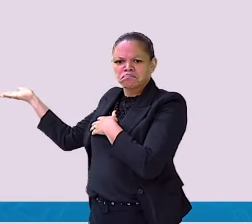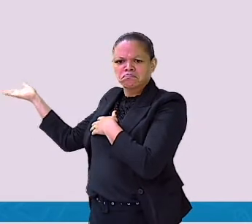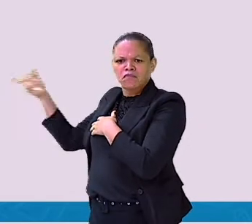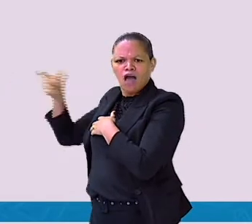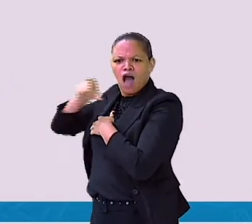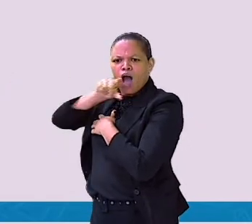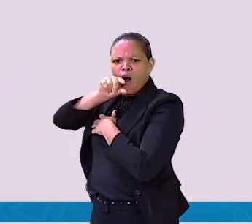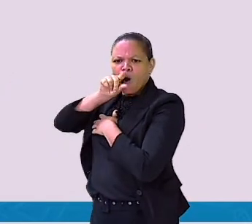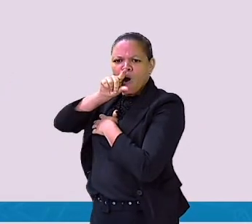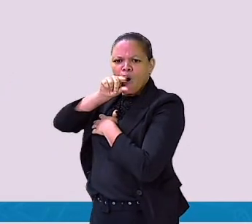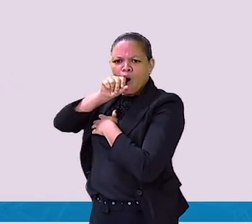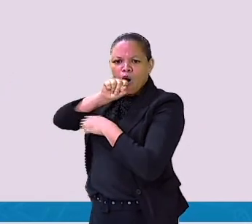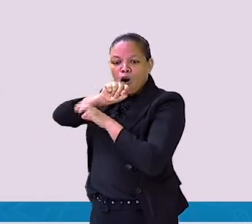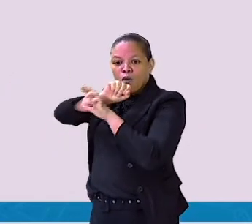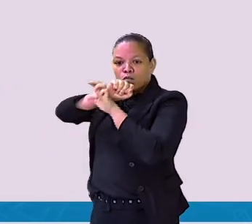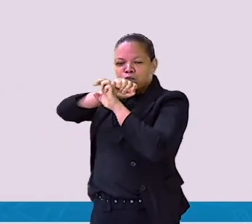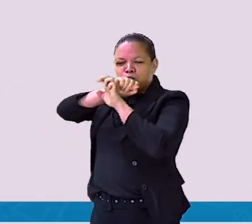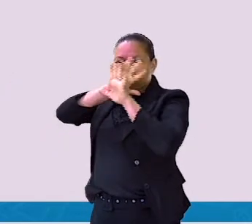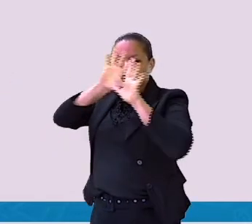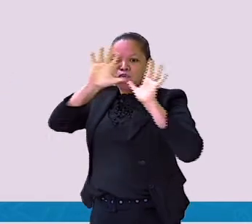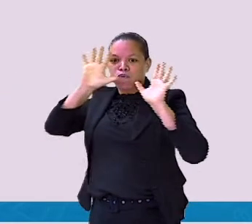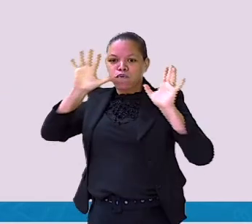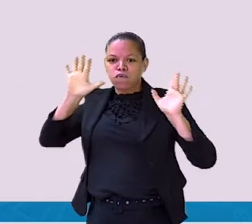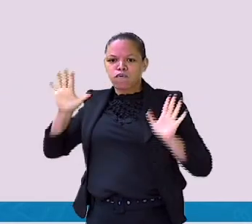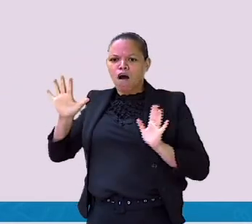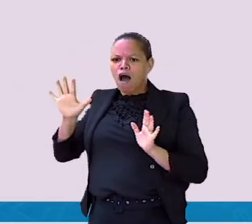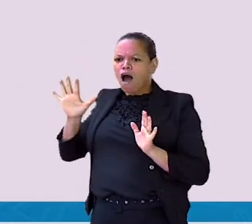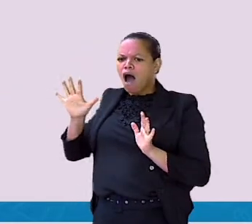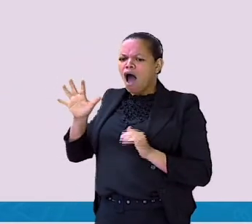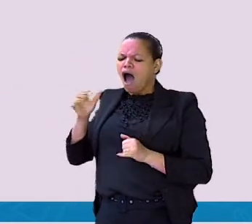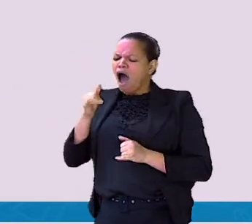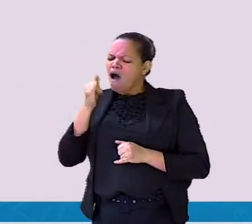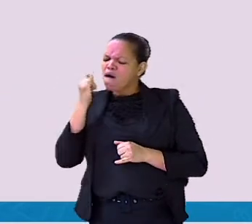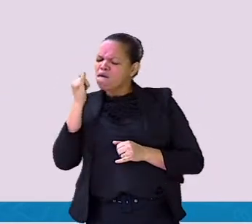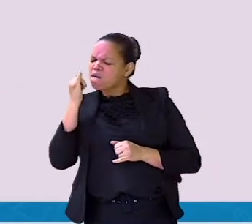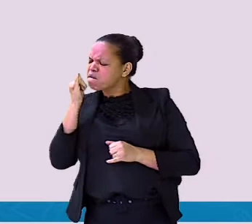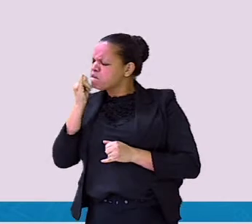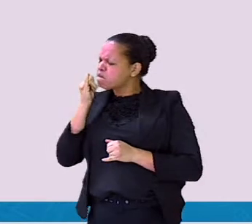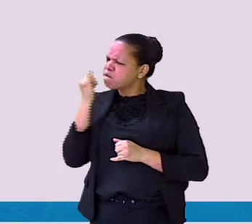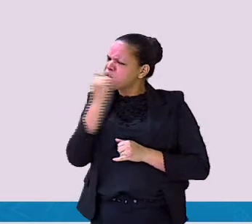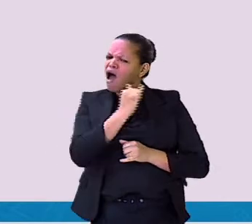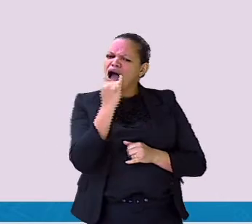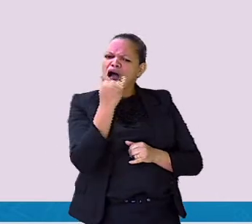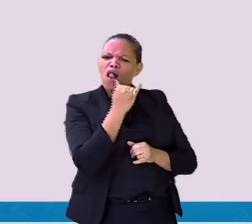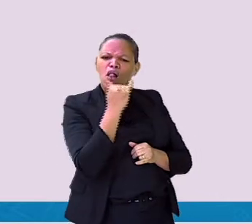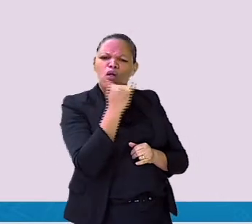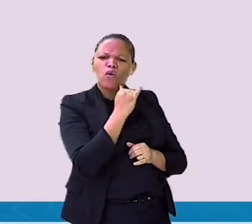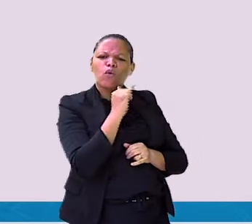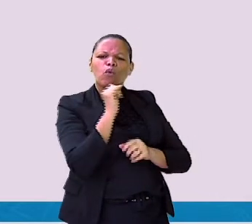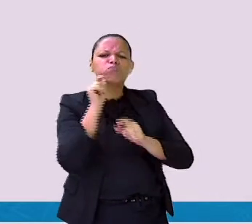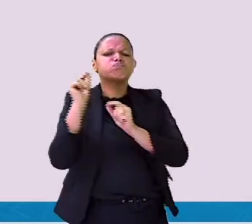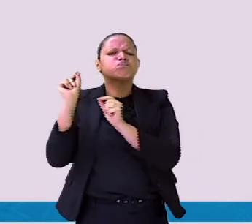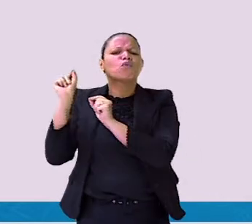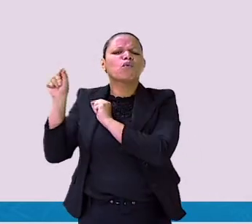pavão disse? Veja a imagem aqui, ó, do nosso pavão. Veja que